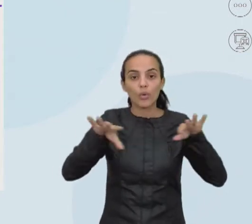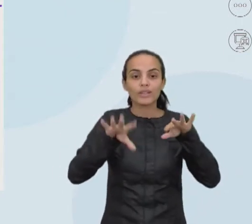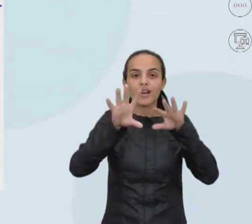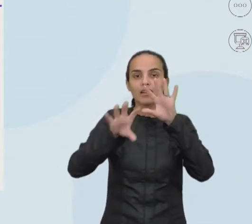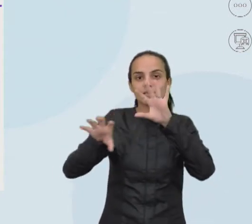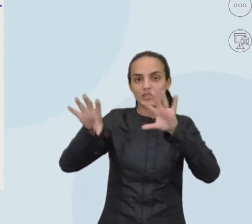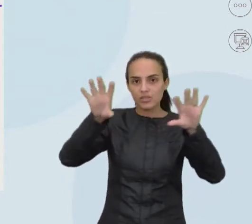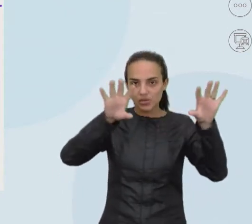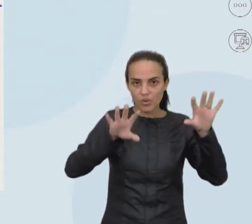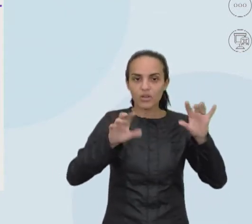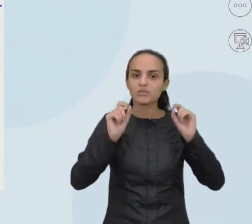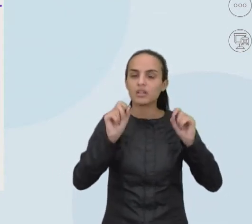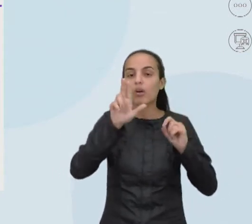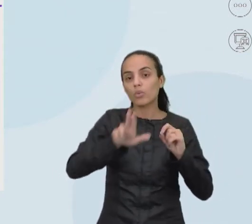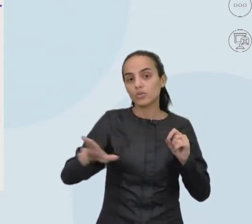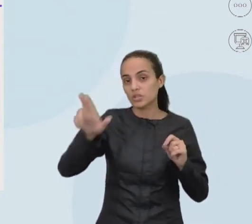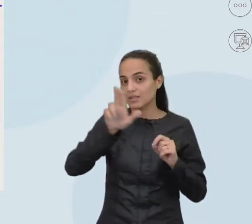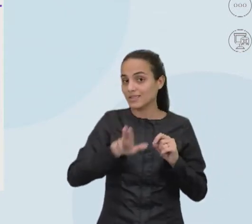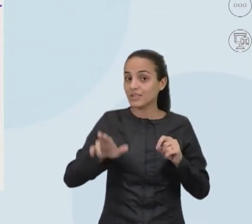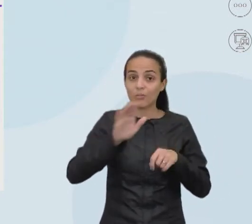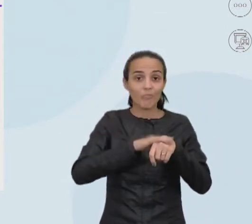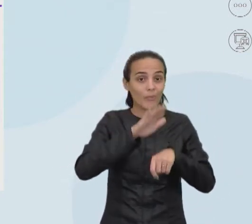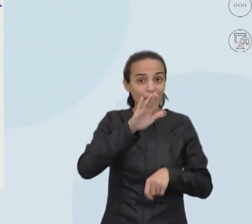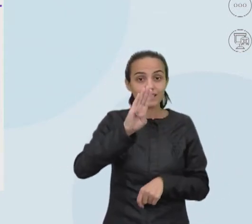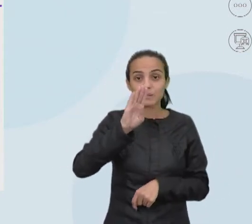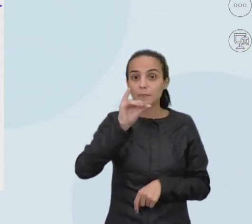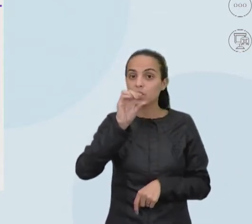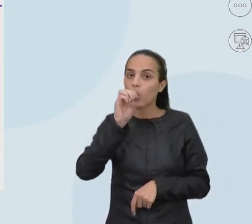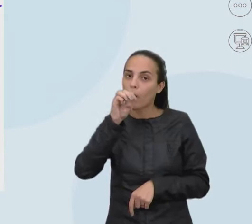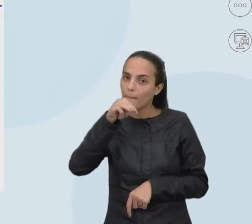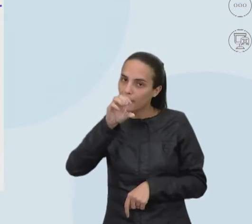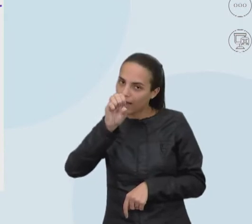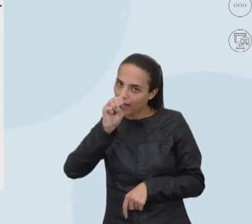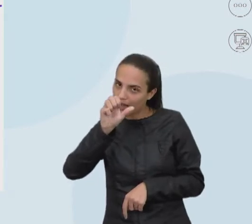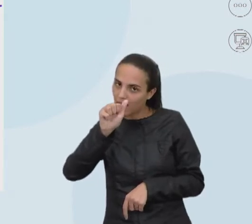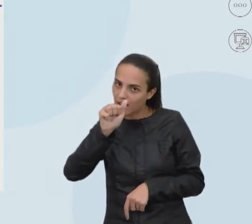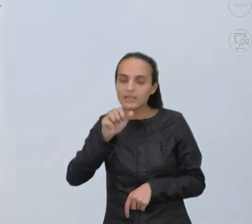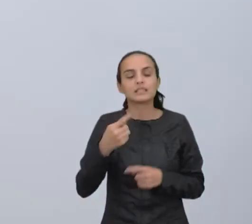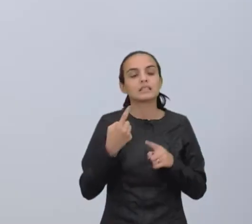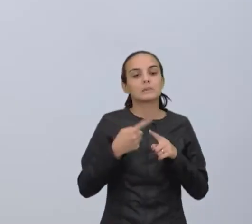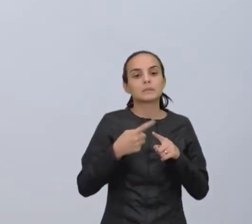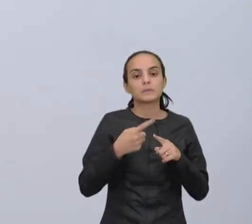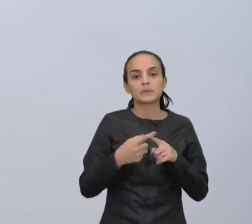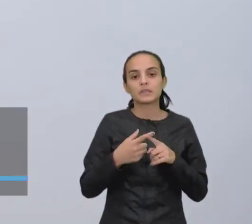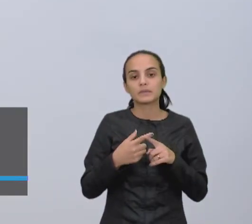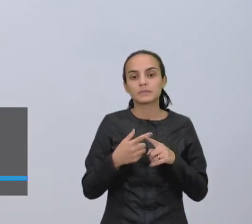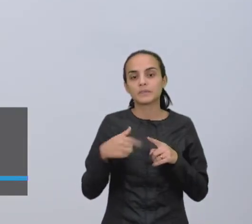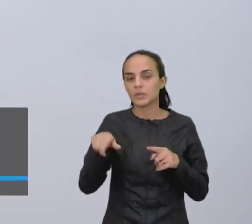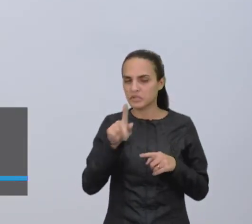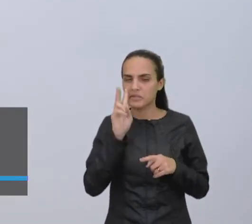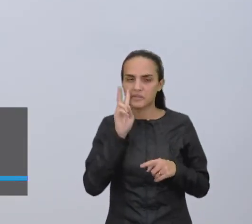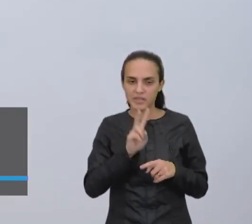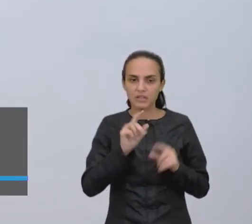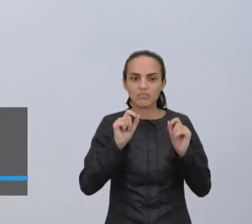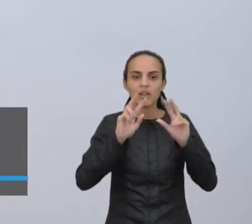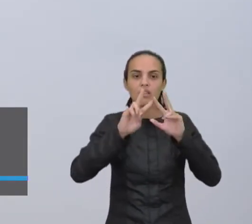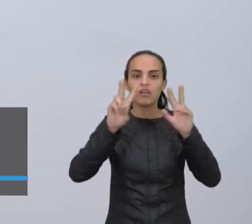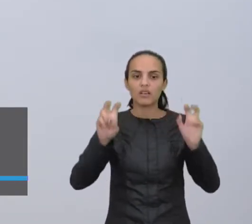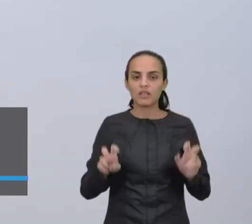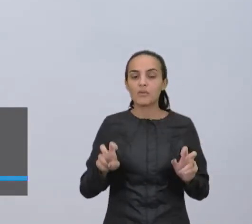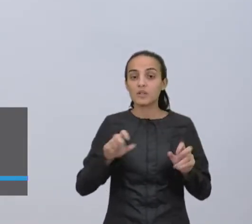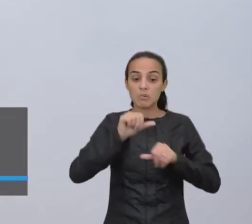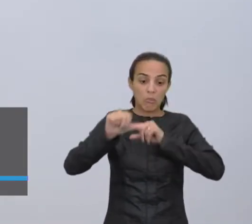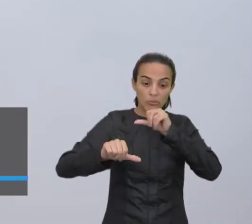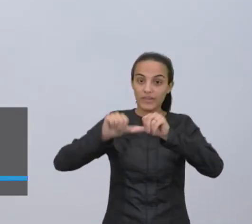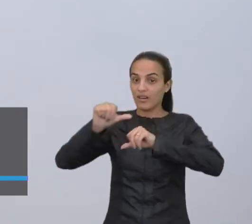estão utilizando mais biomassa, até porque isso descarboniza, né? Enfim, a gente está vendo aí essa questão de mudanças